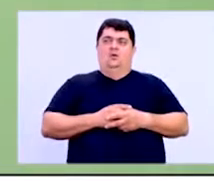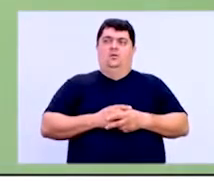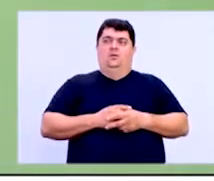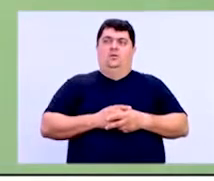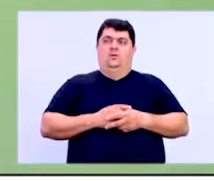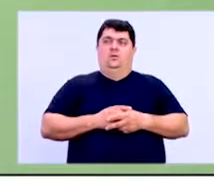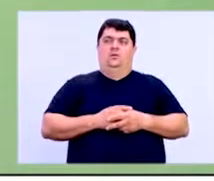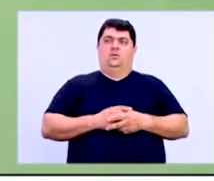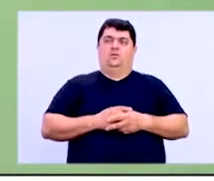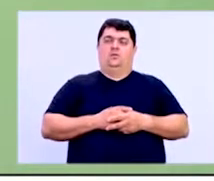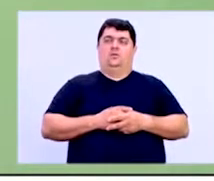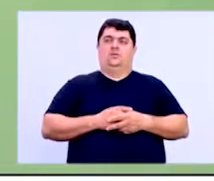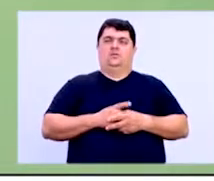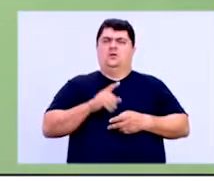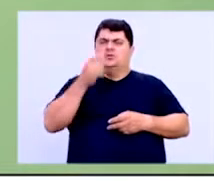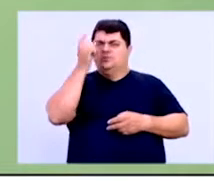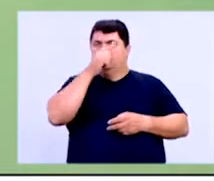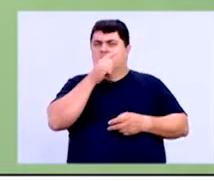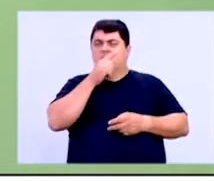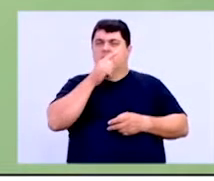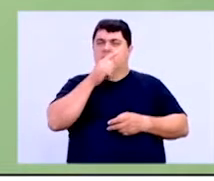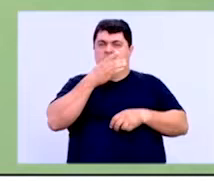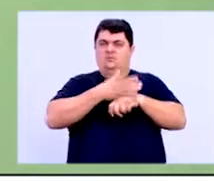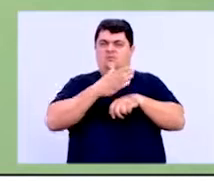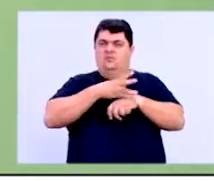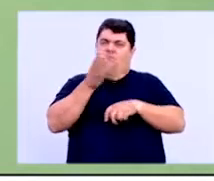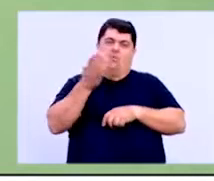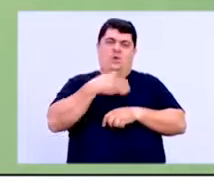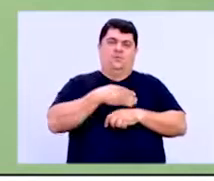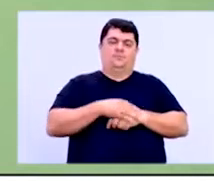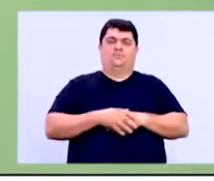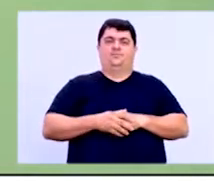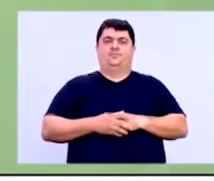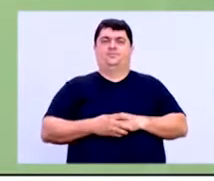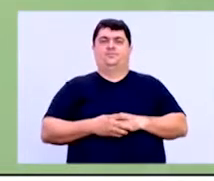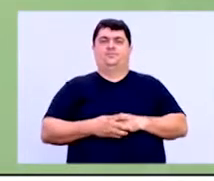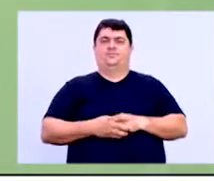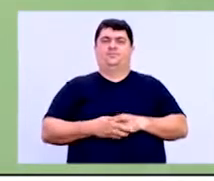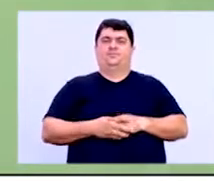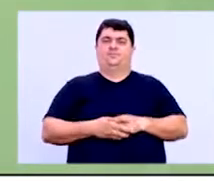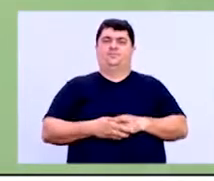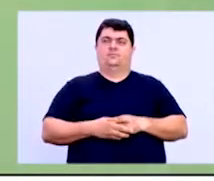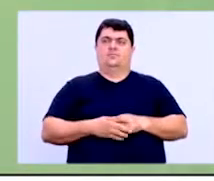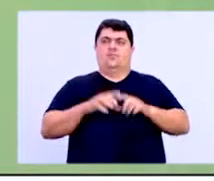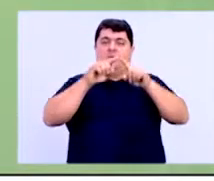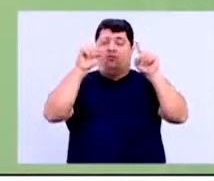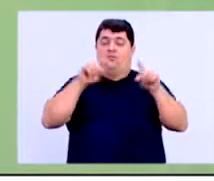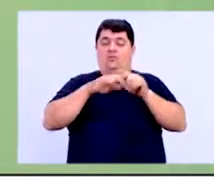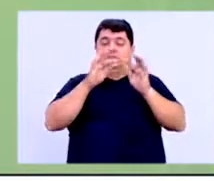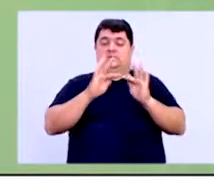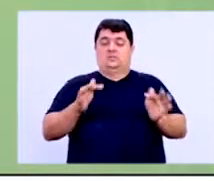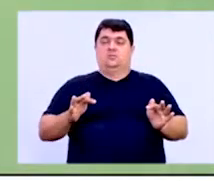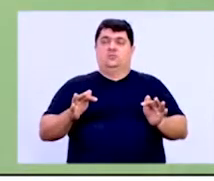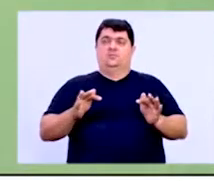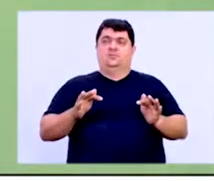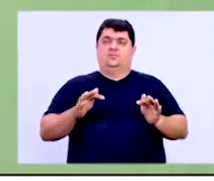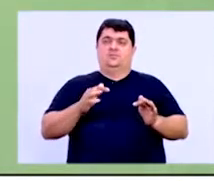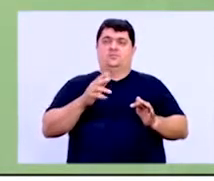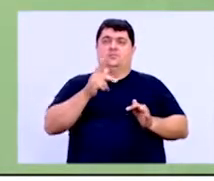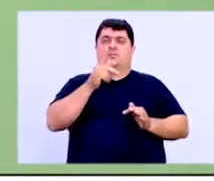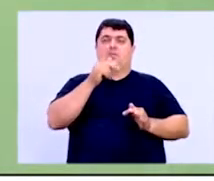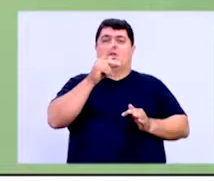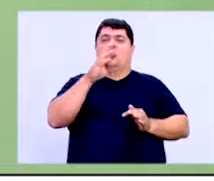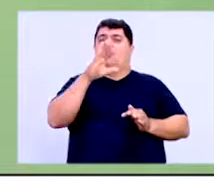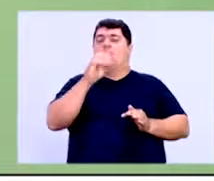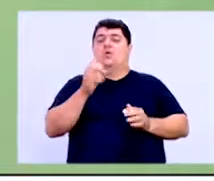Professor, é difícil. Vamos para a prática? Vamos para a prática. Uma fórmula simples. Preço de venda. Eu quero